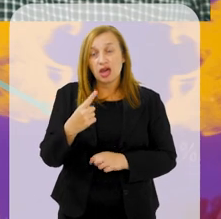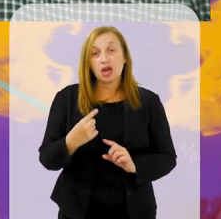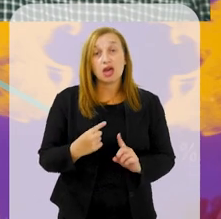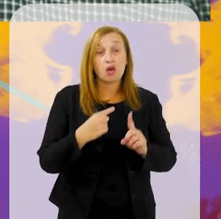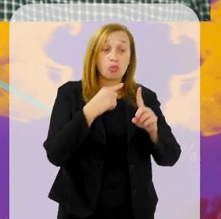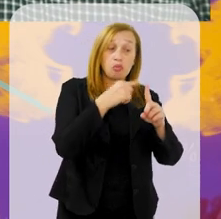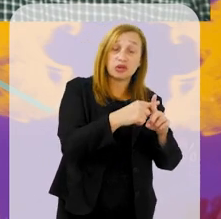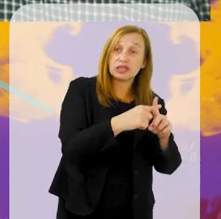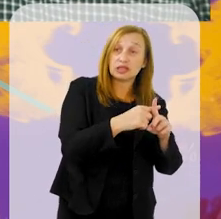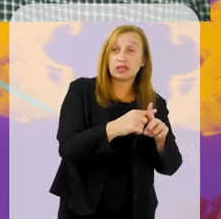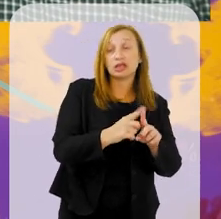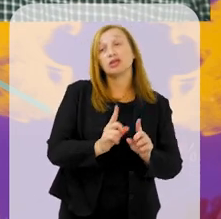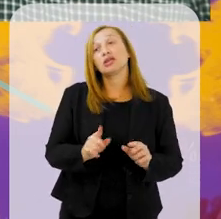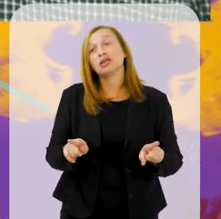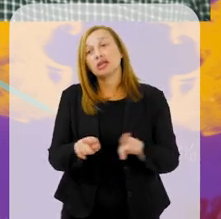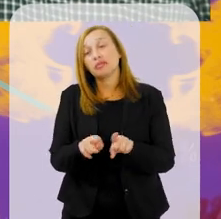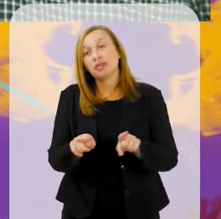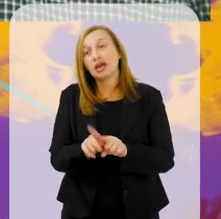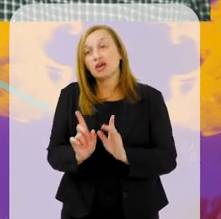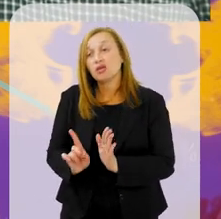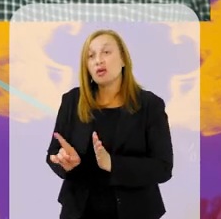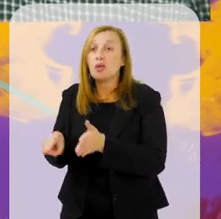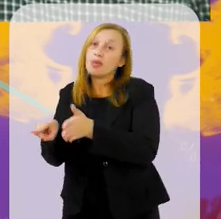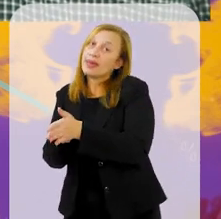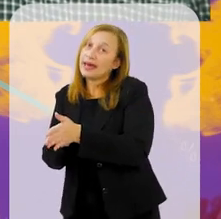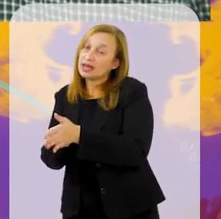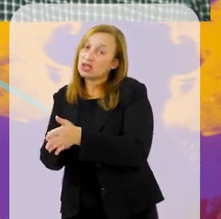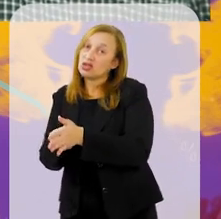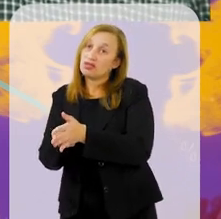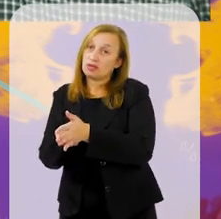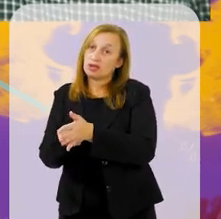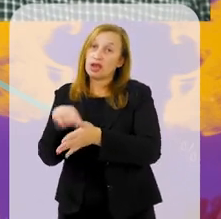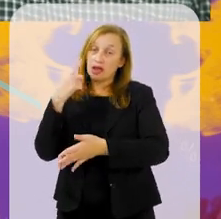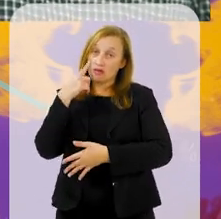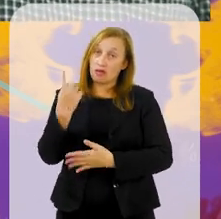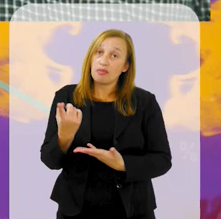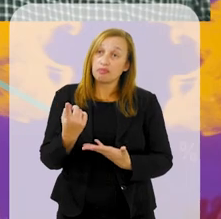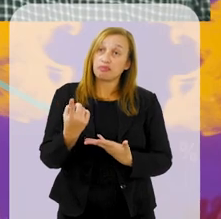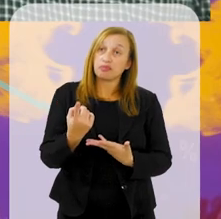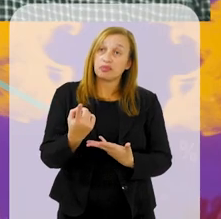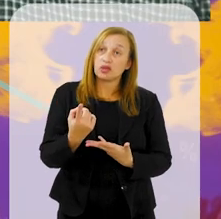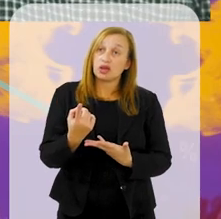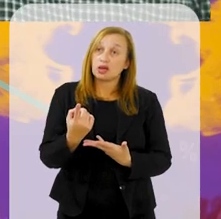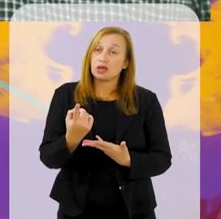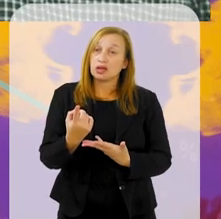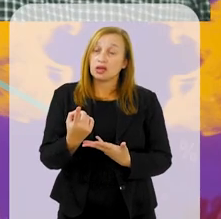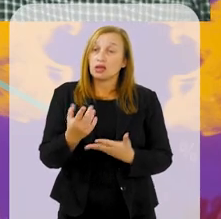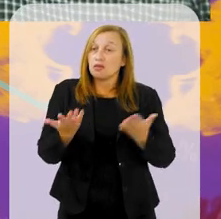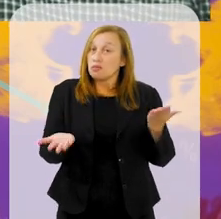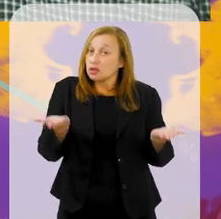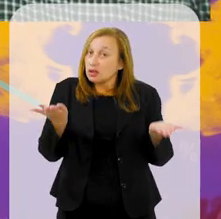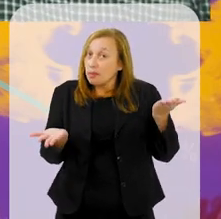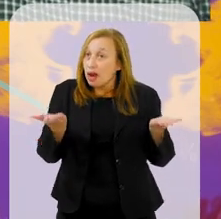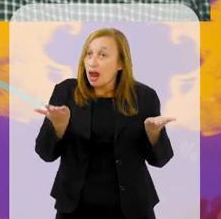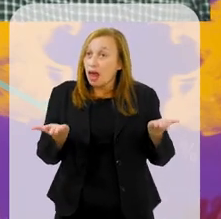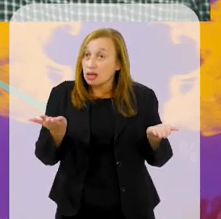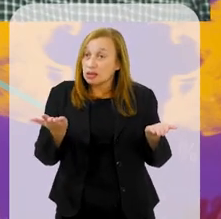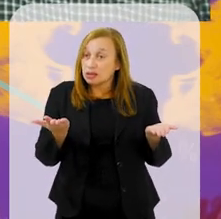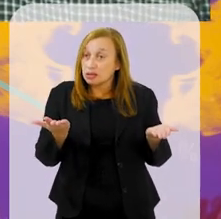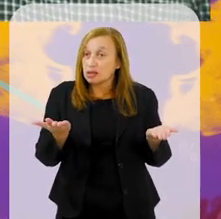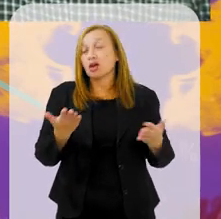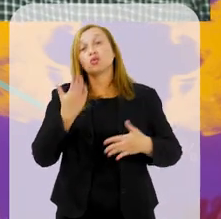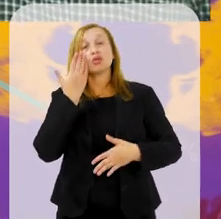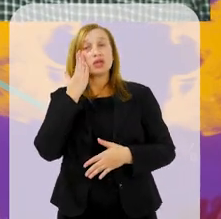ver os lados positivos e os lados negativos. E ser um... Botar na balança.